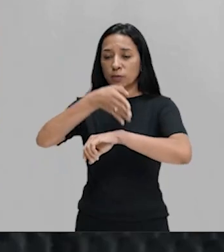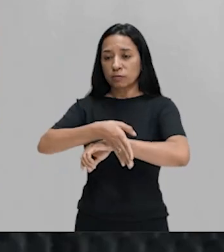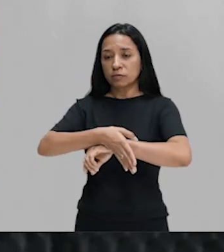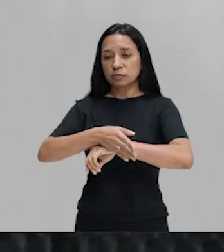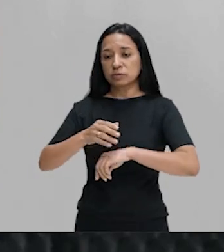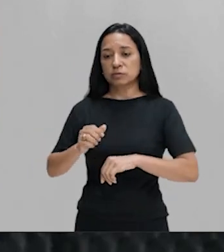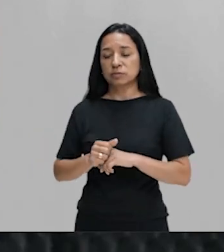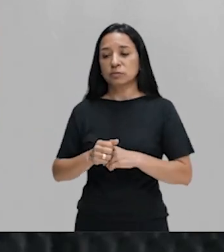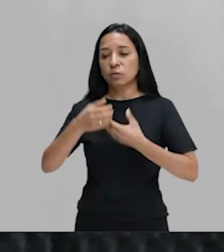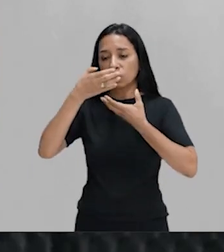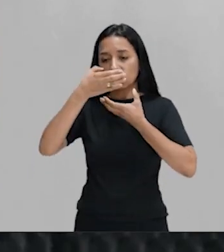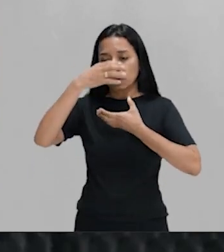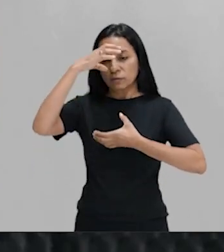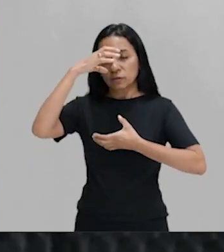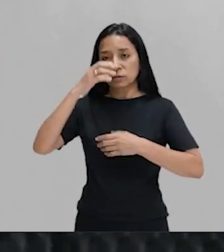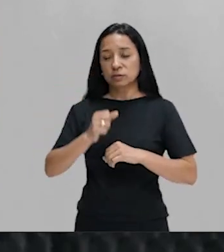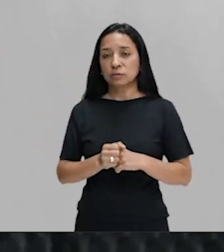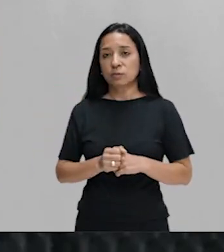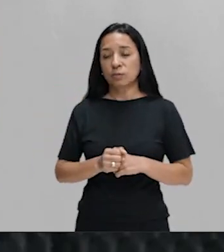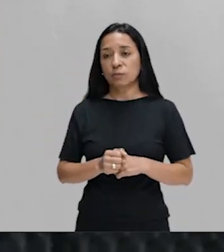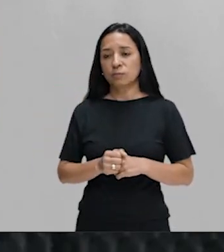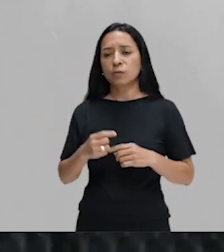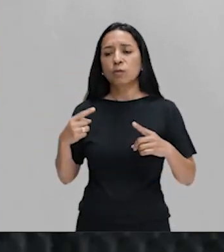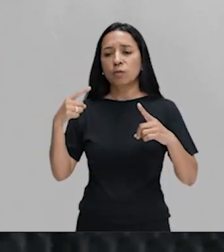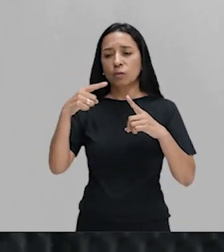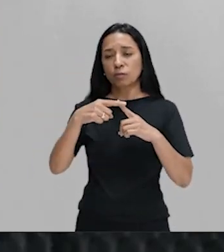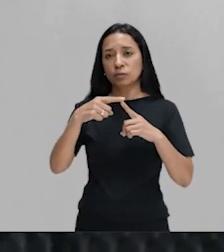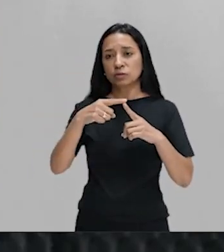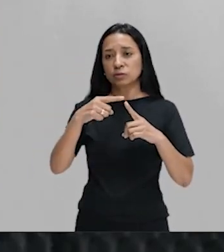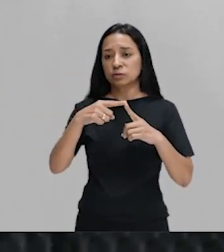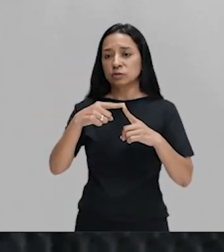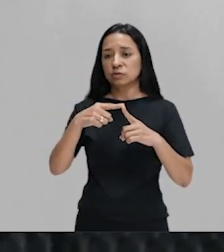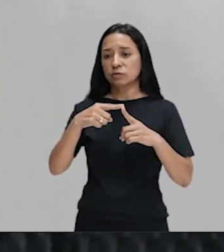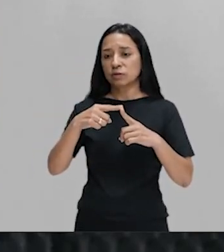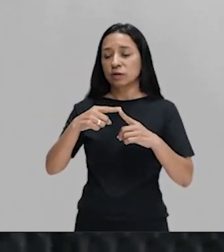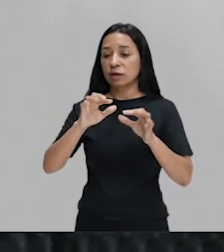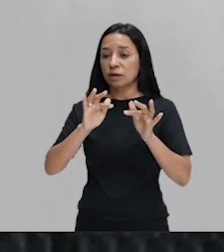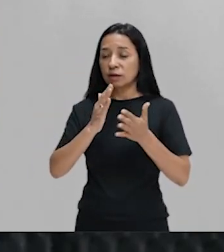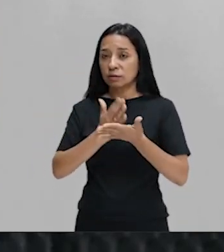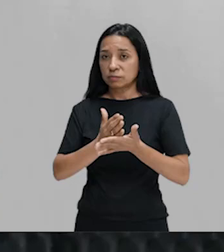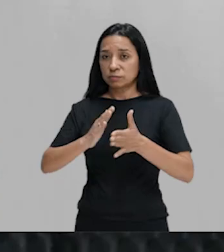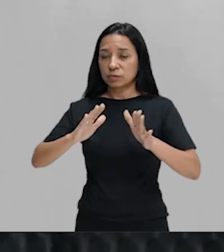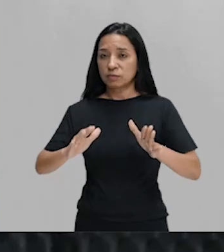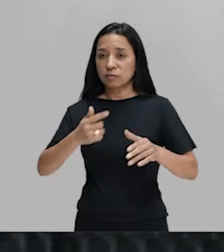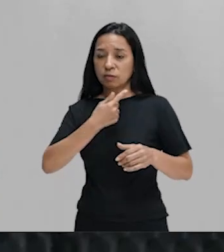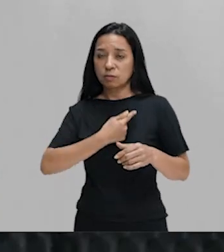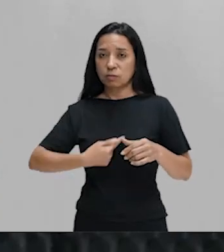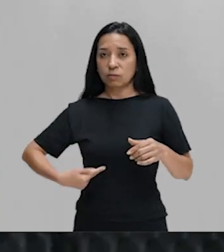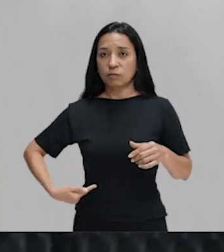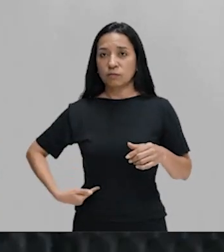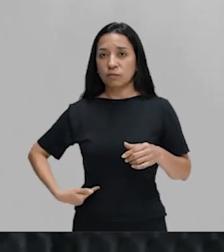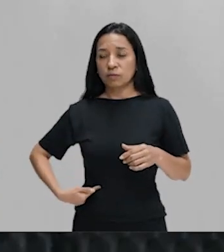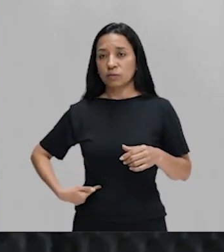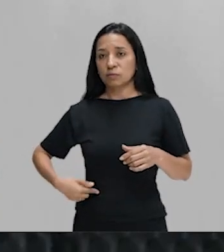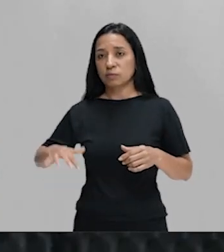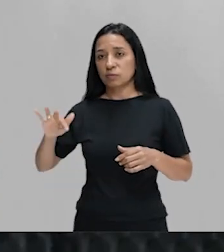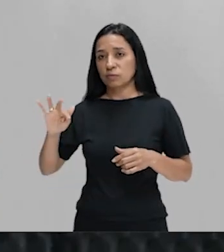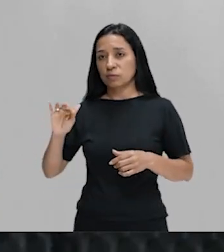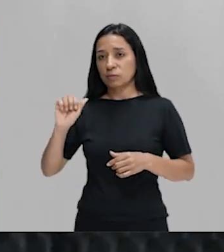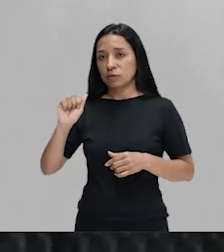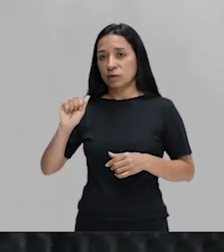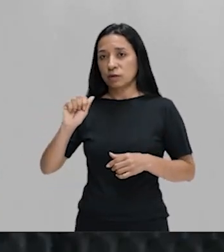cujo objetivo seria derrubar o governo do Talibã, um governo